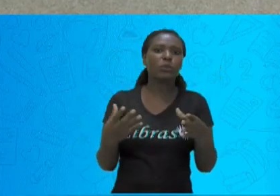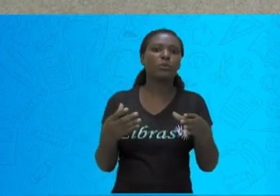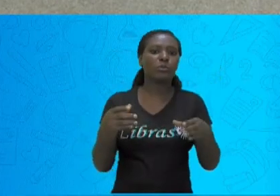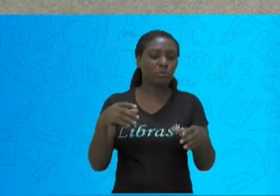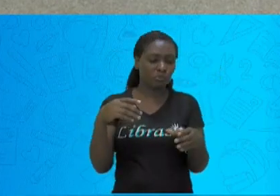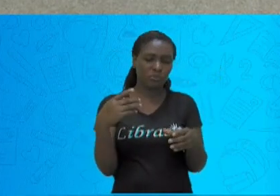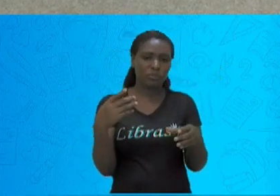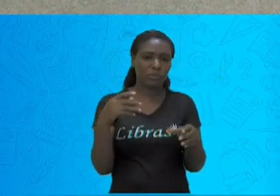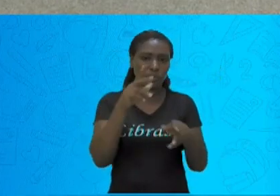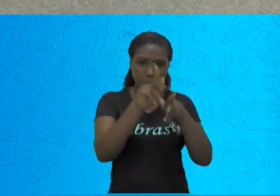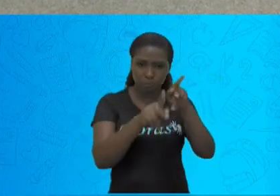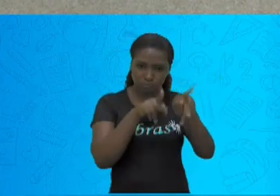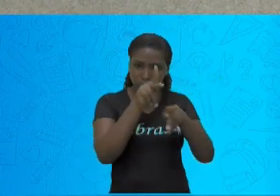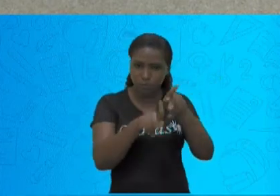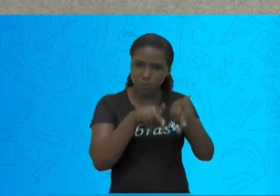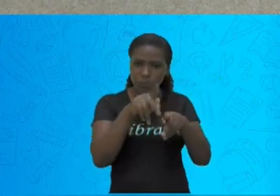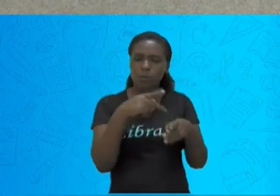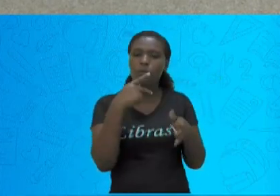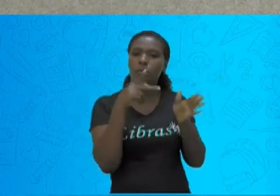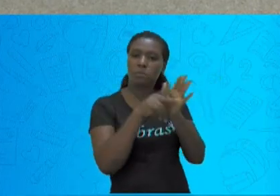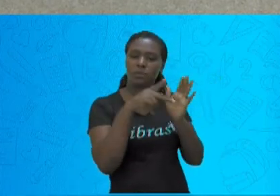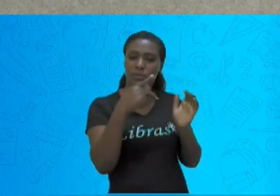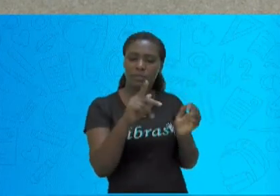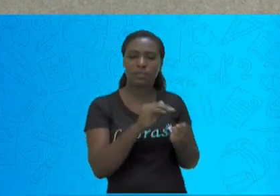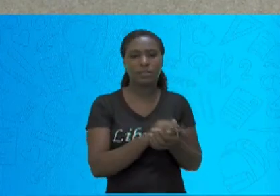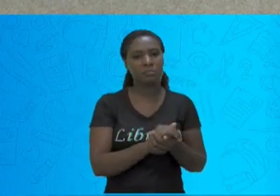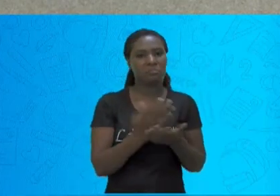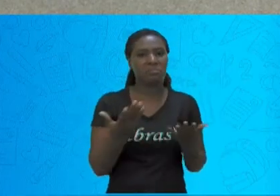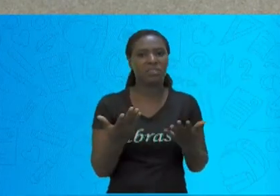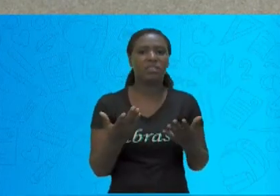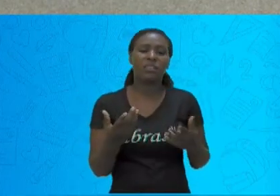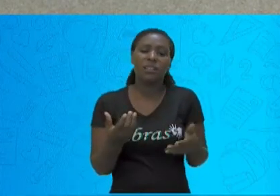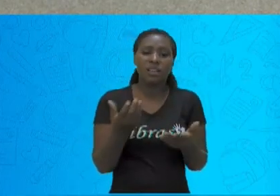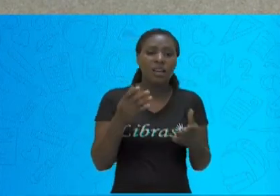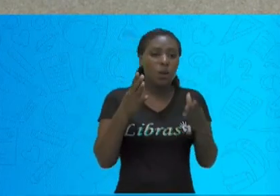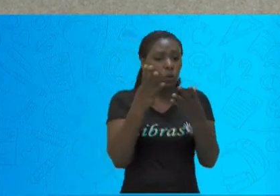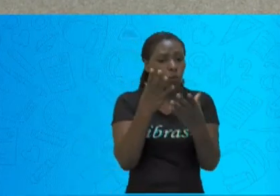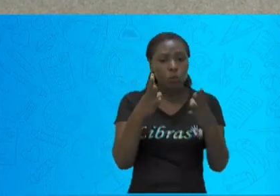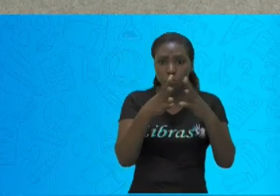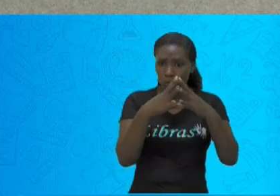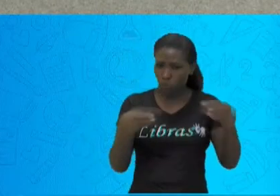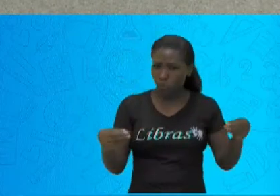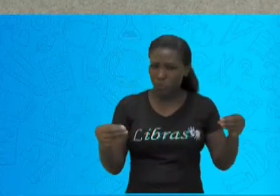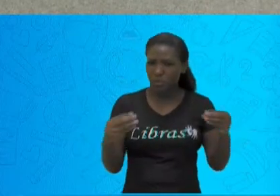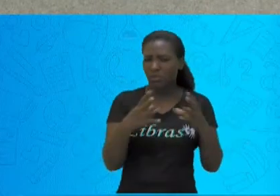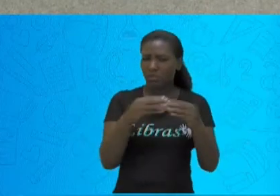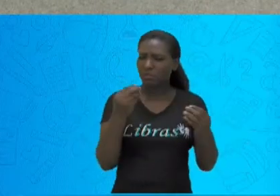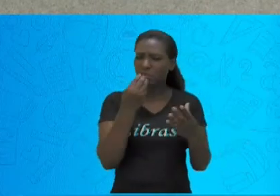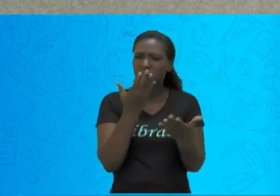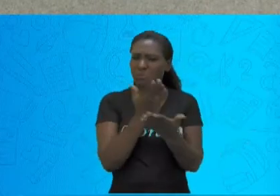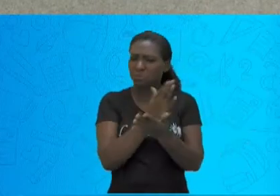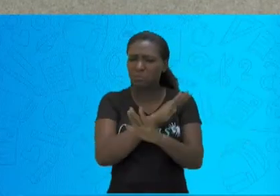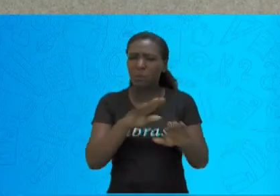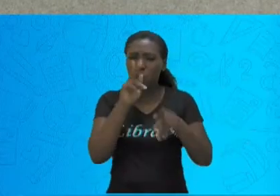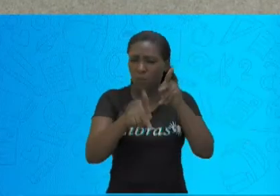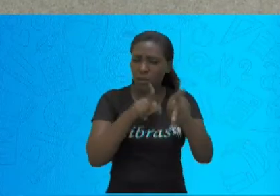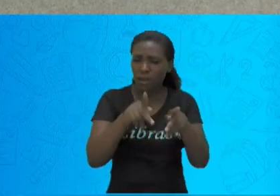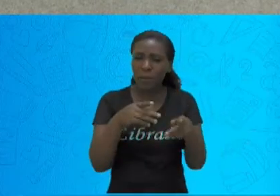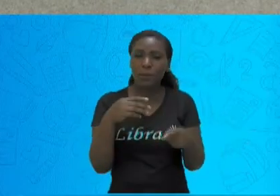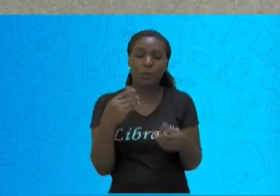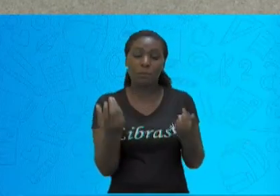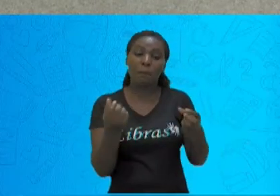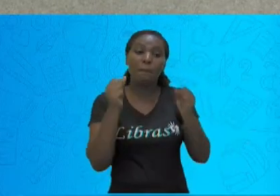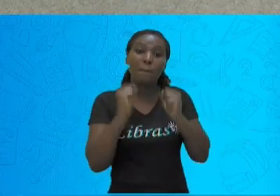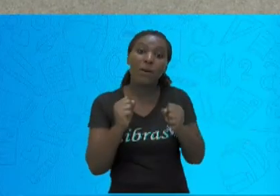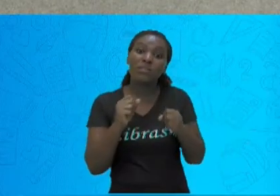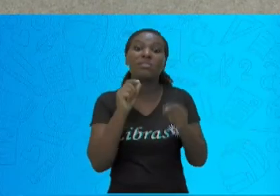ambientais, como a seca prolongada, o esgotamento do solo por causa das queimadas. Hoje existe cerca de 6